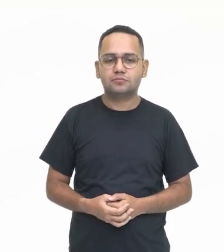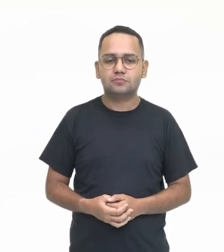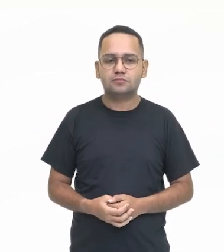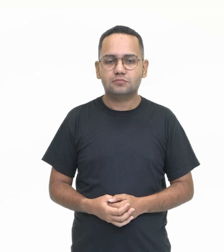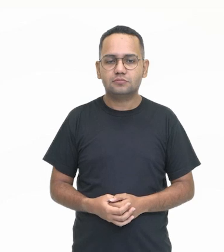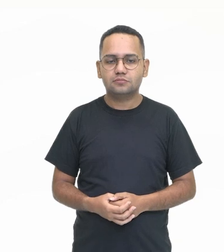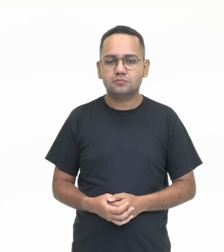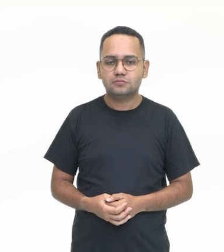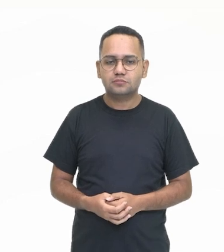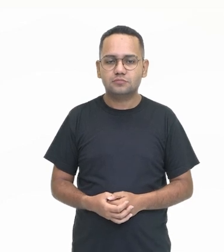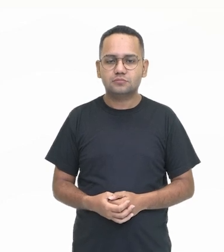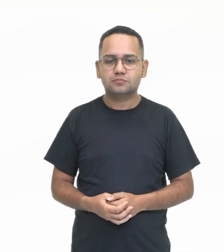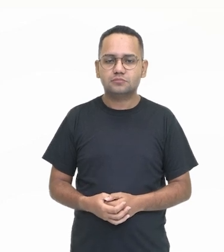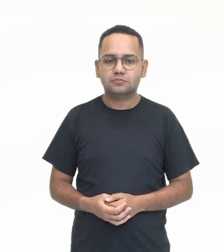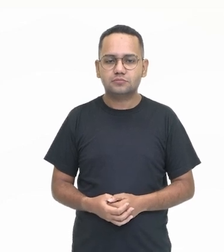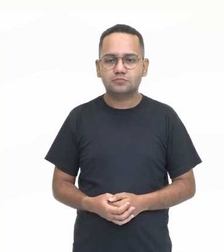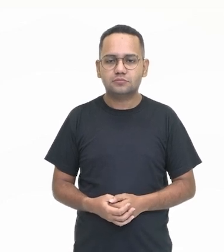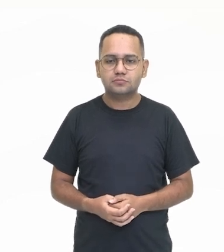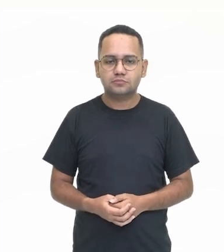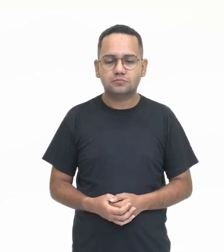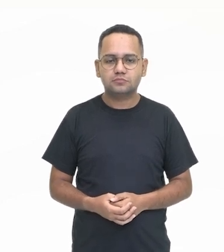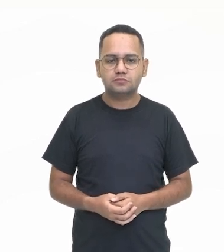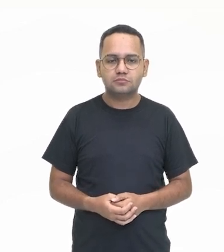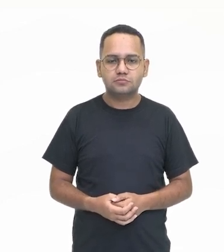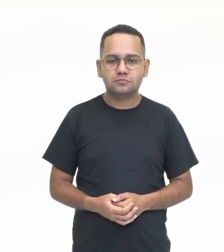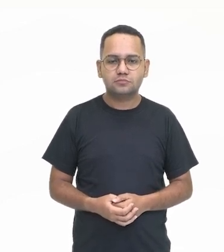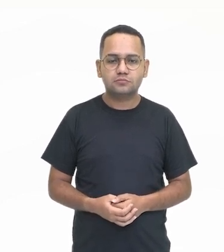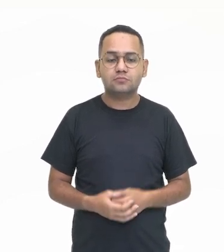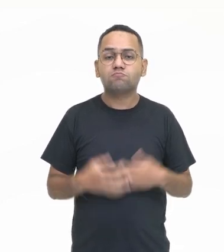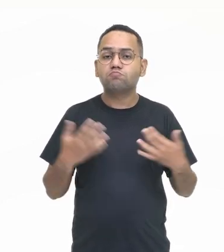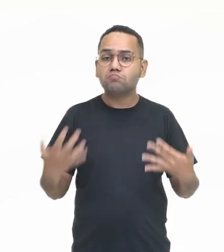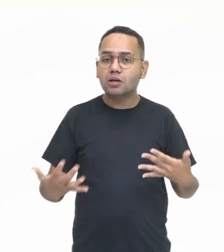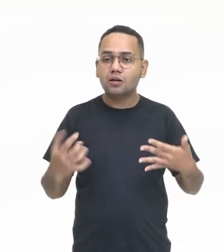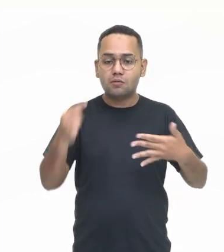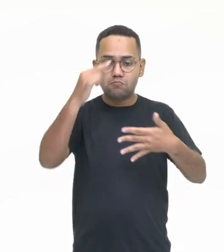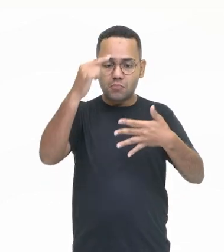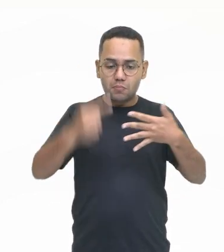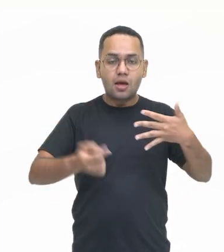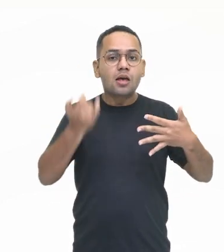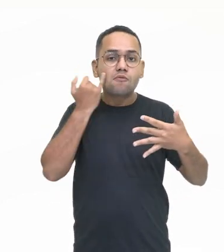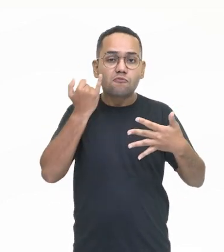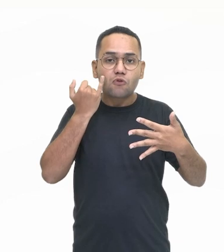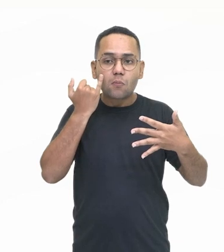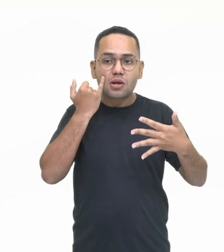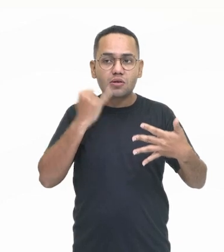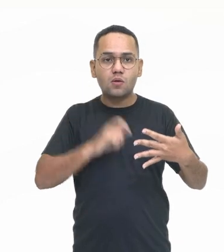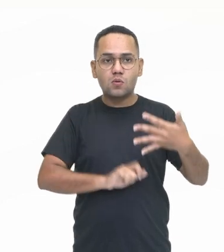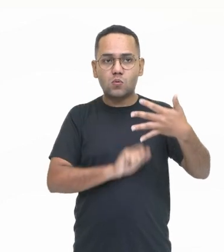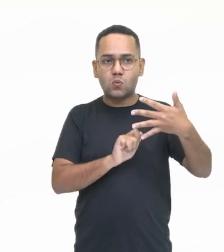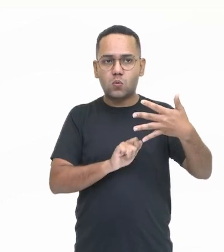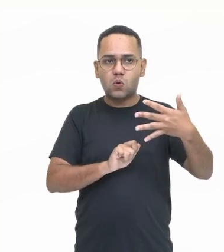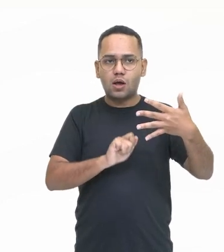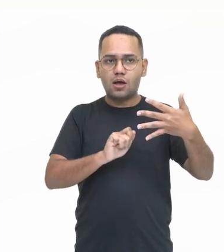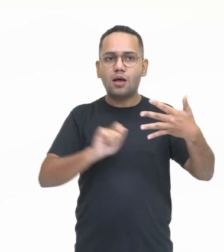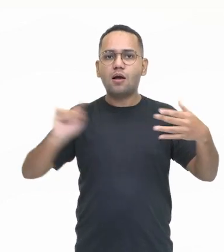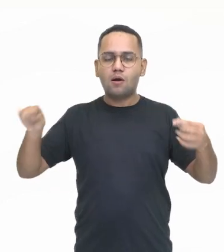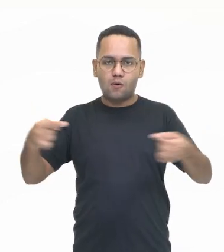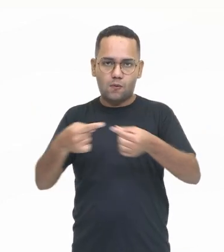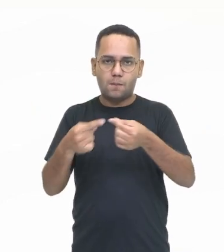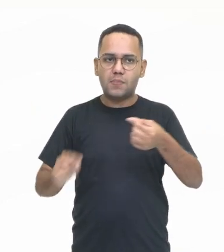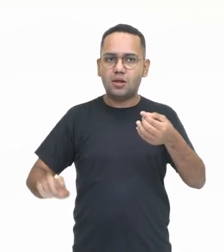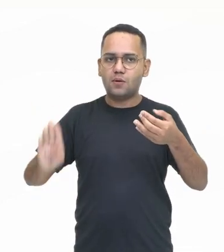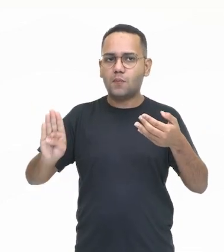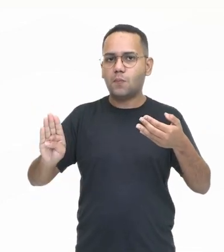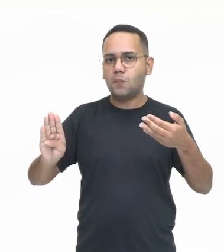A cada elemento de A corresponde um único elemento de B, tá? Então, um único elemento de